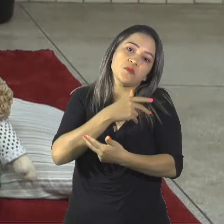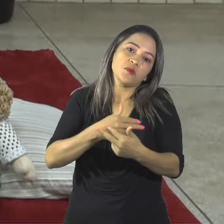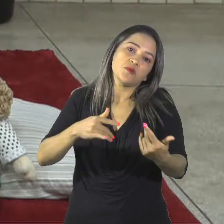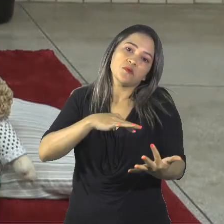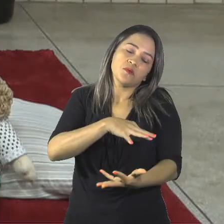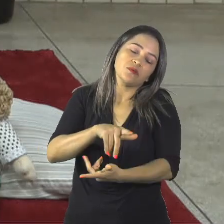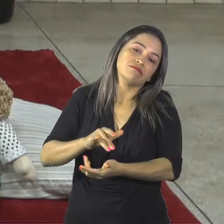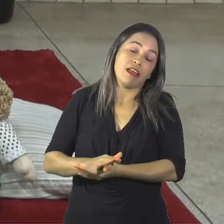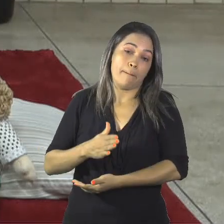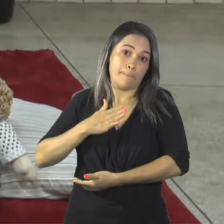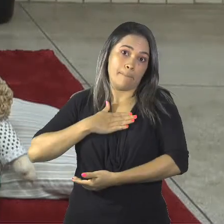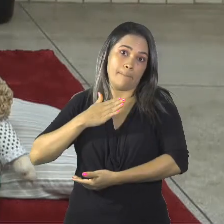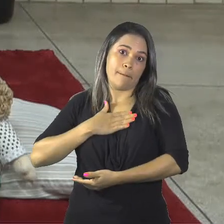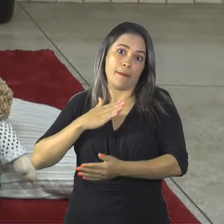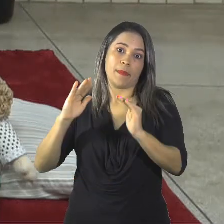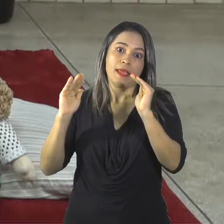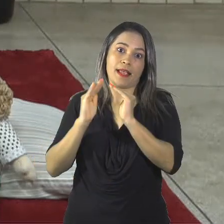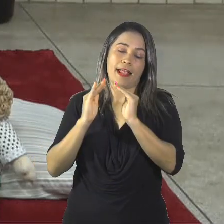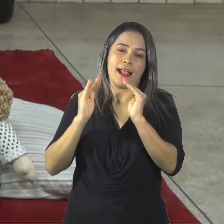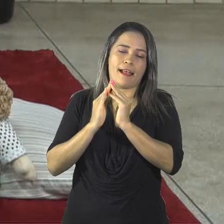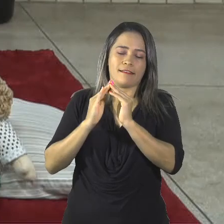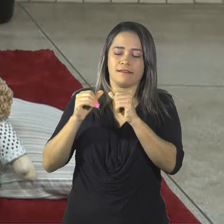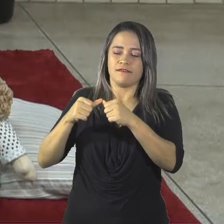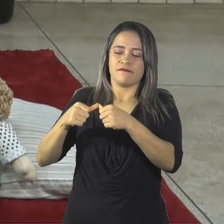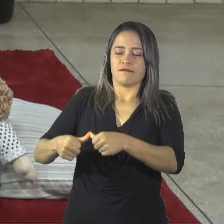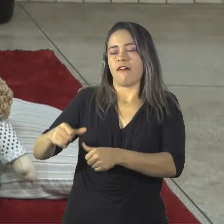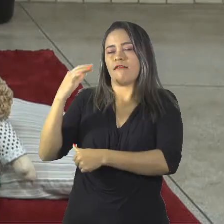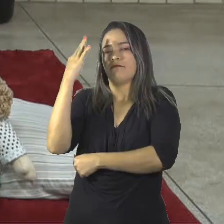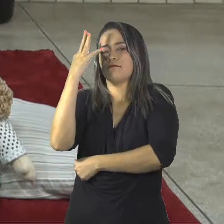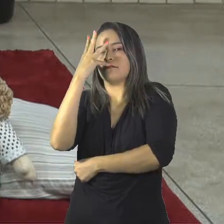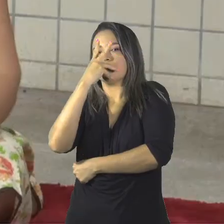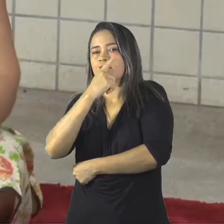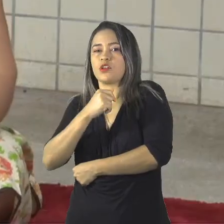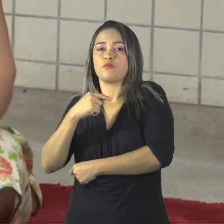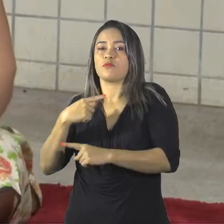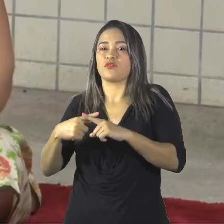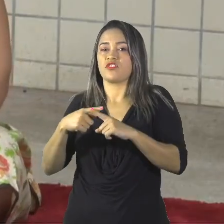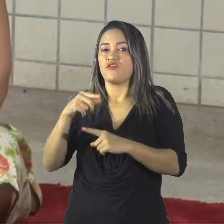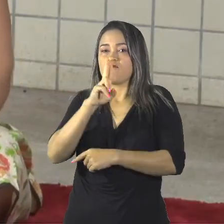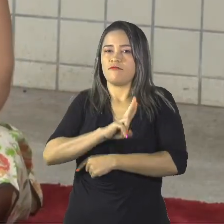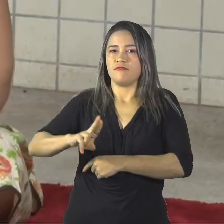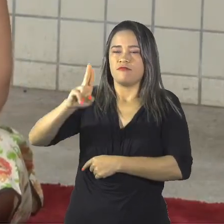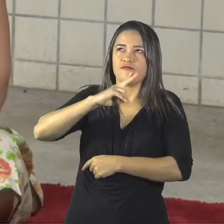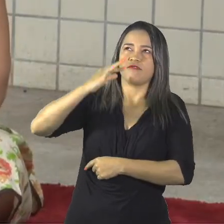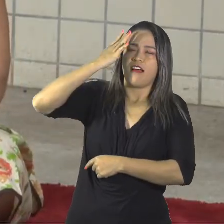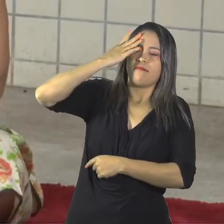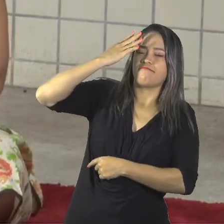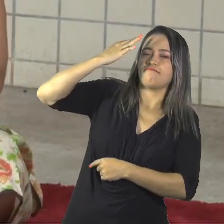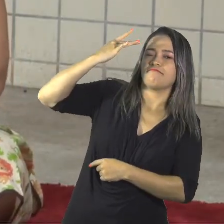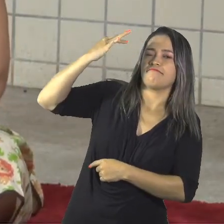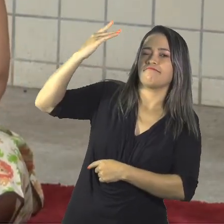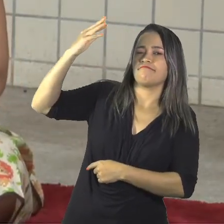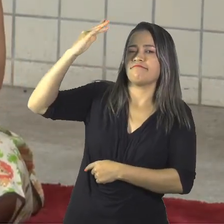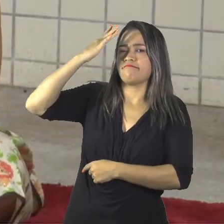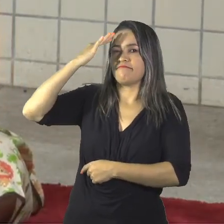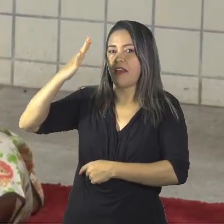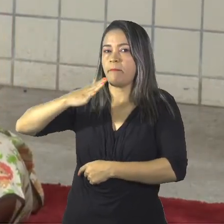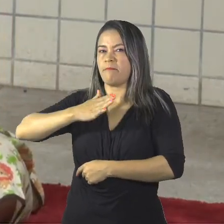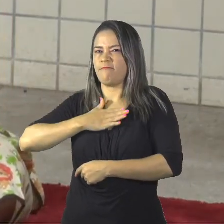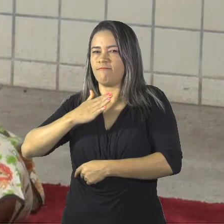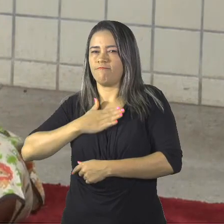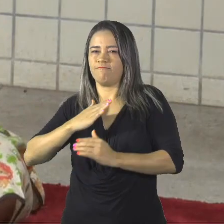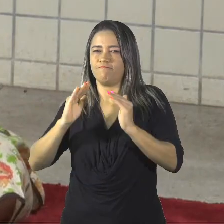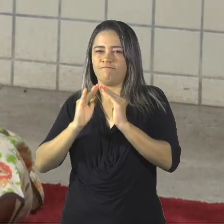A minha casa, ela vai ficar linda, porque eu vou usar a imaginação. A minha casa vai